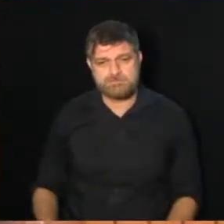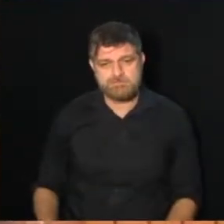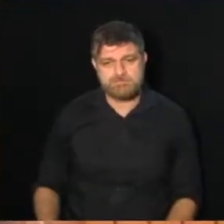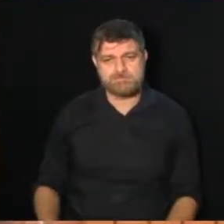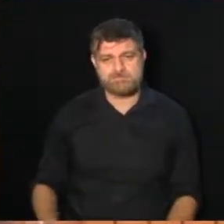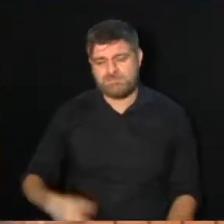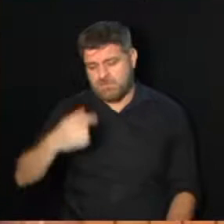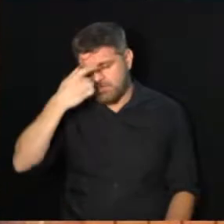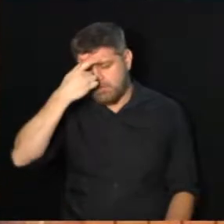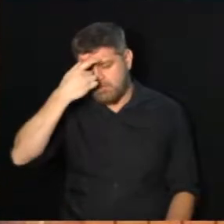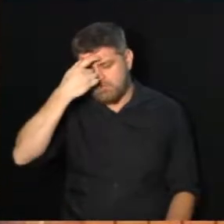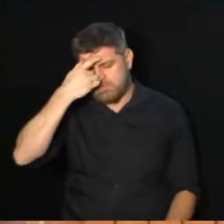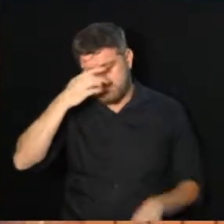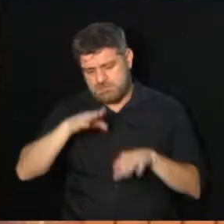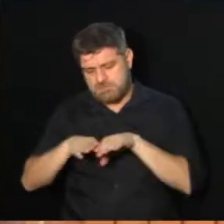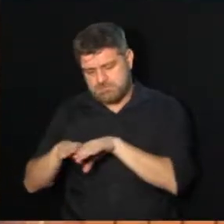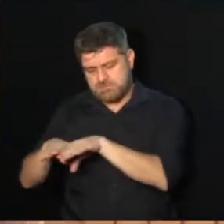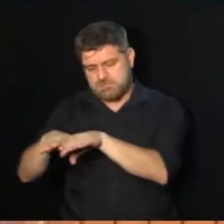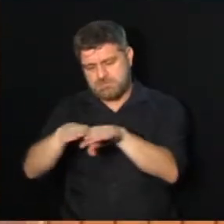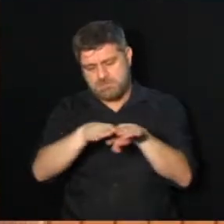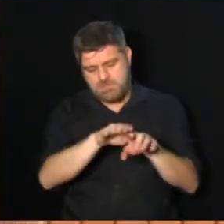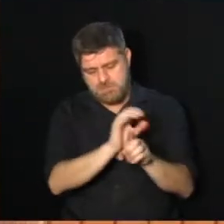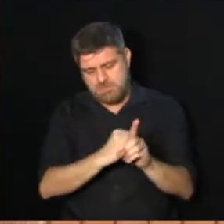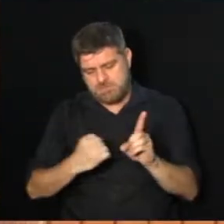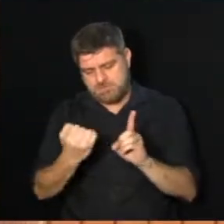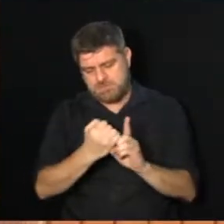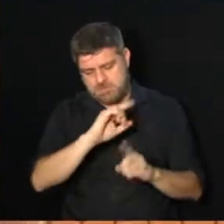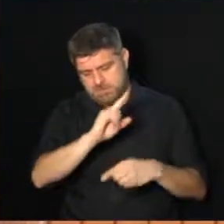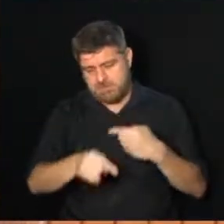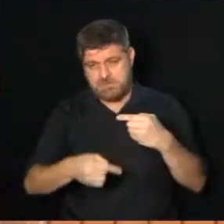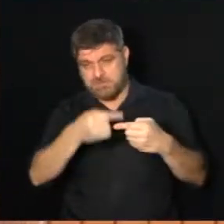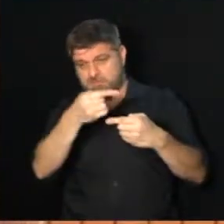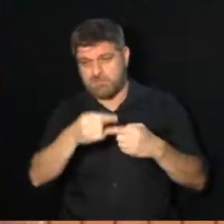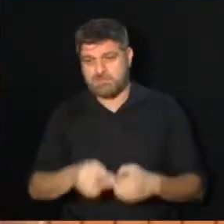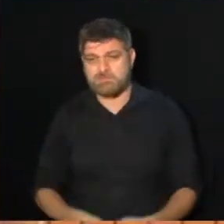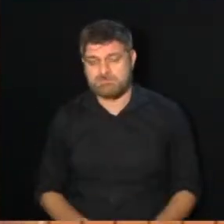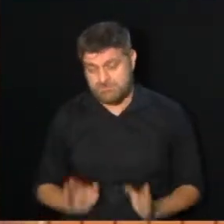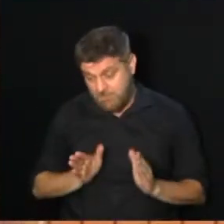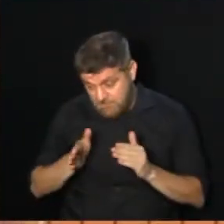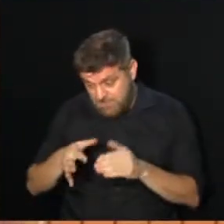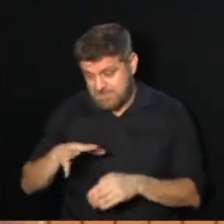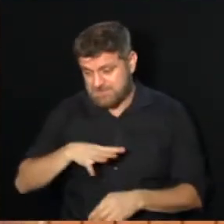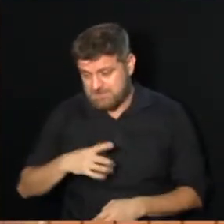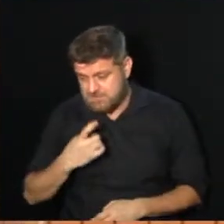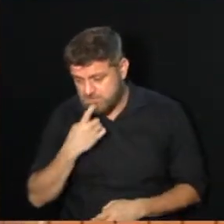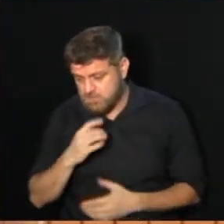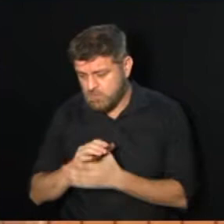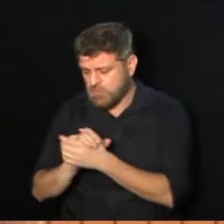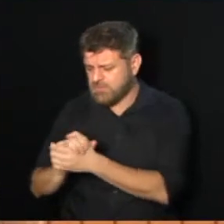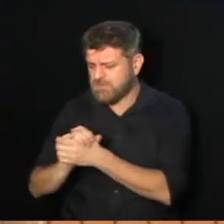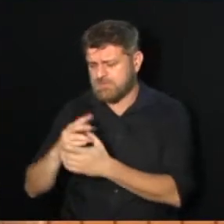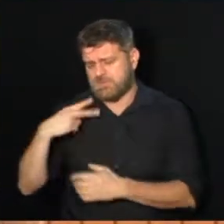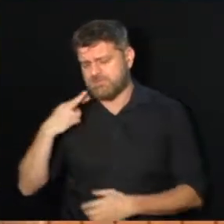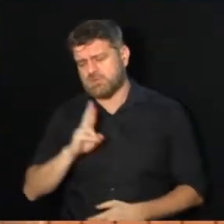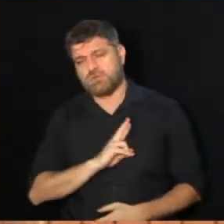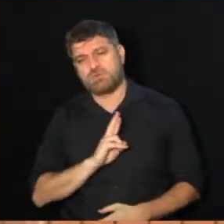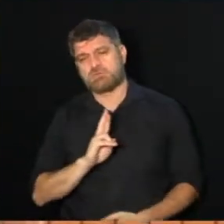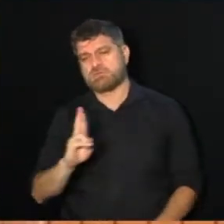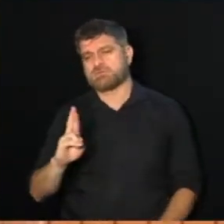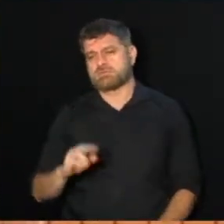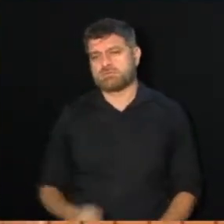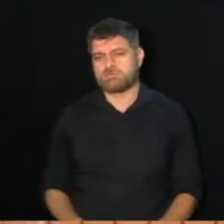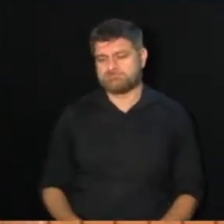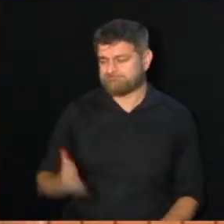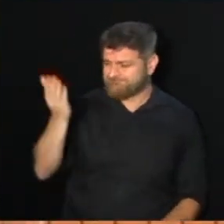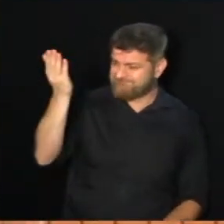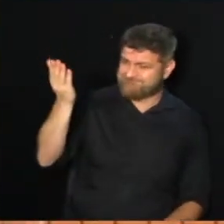de consciência para a nossa sociedade, para o nosso município. Gostaria de cumprimentar também o vereador Rossini,